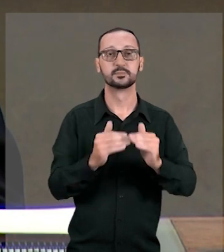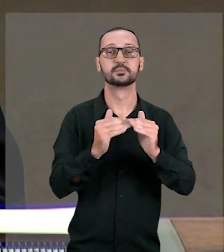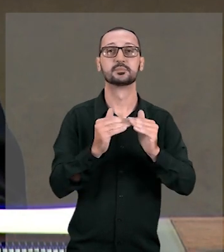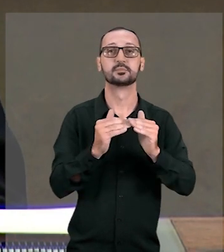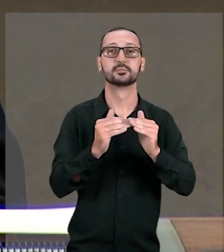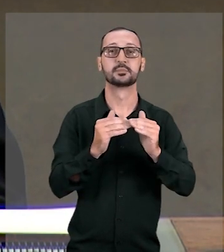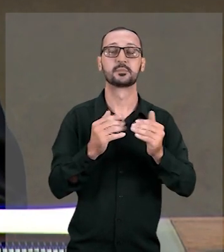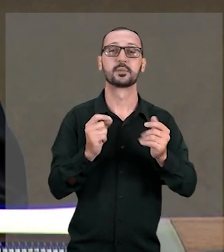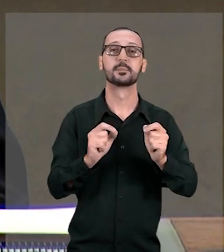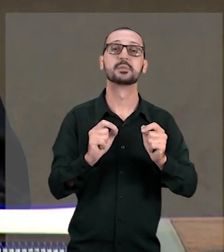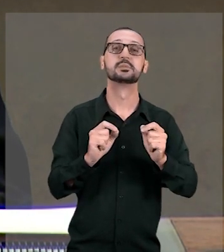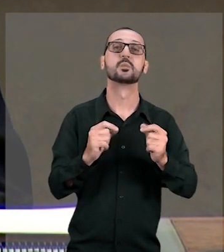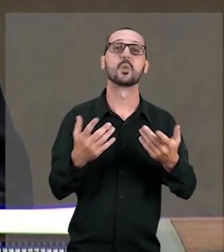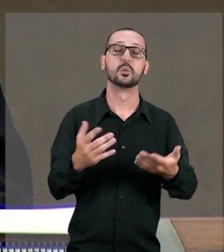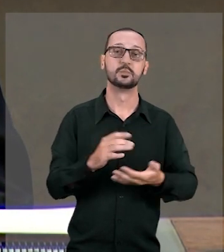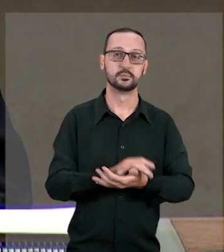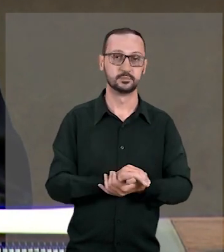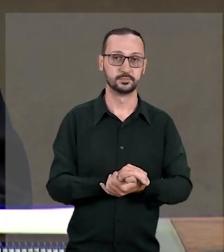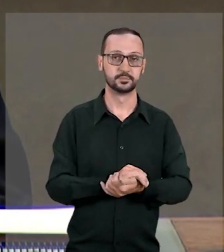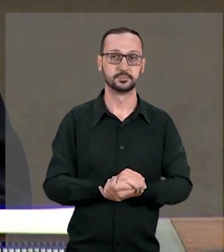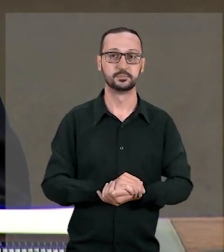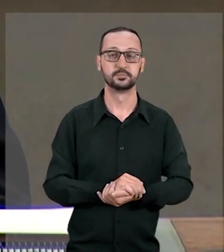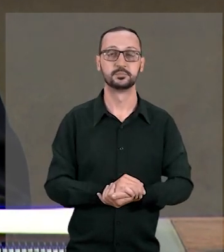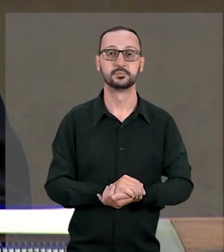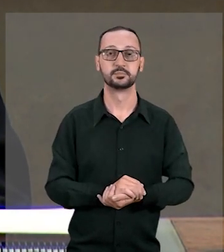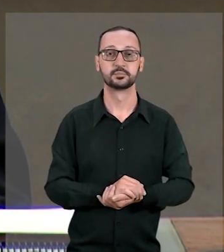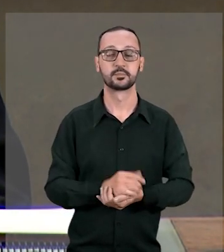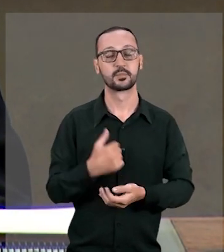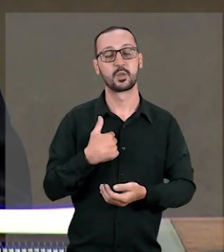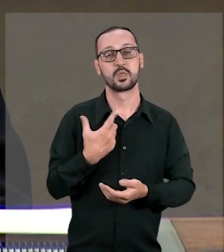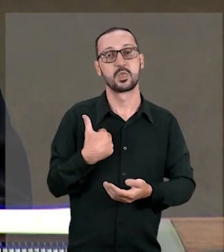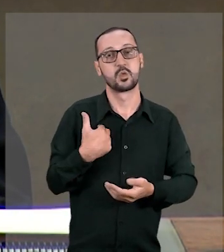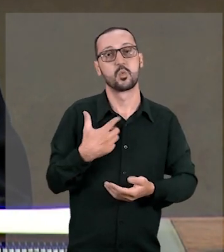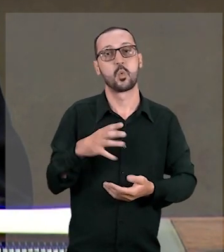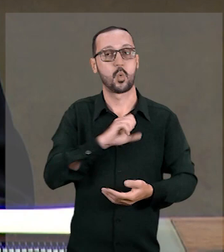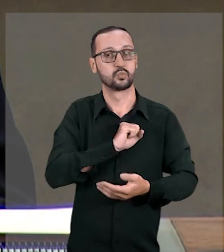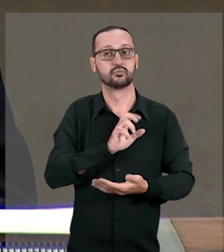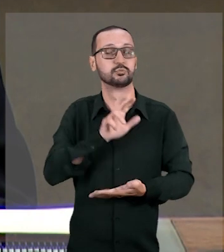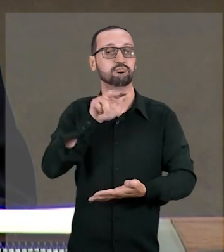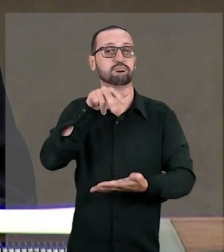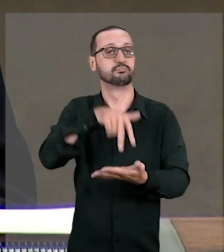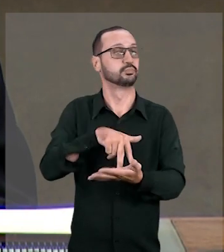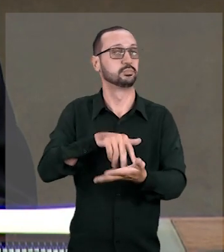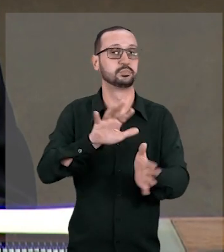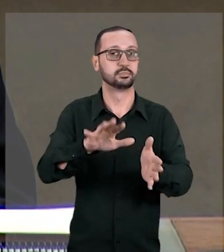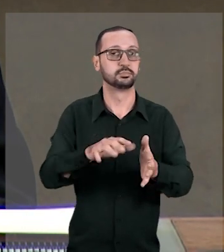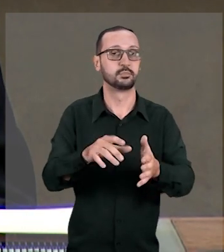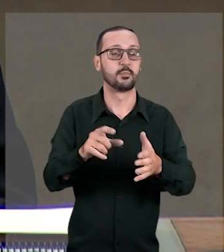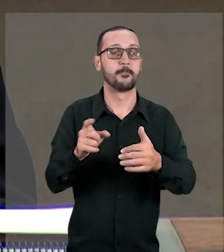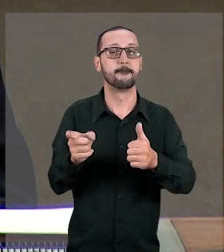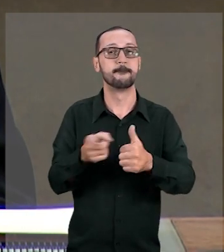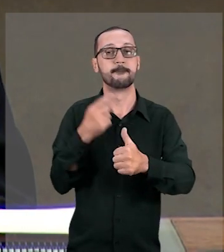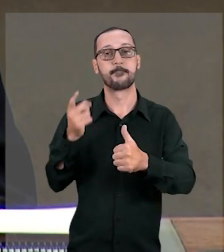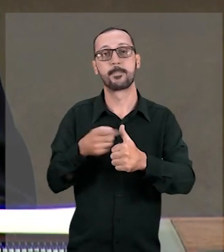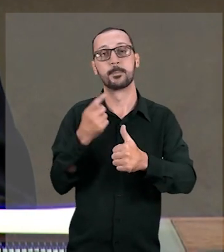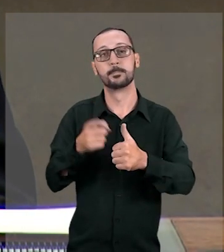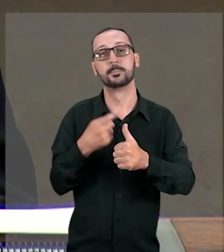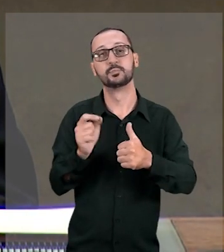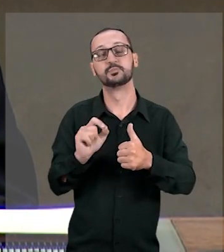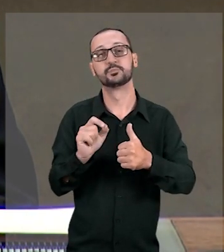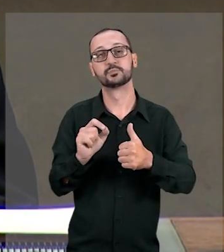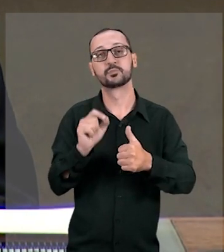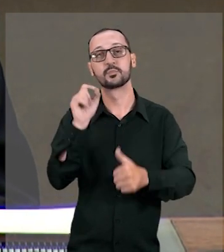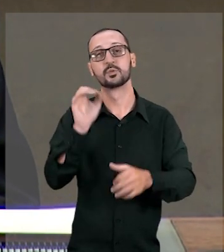constitucional deve ser o seguinte, ou pelo menos é assim que eu me pauto. A primeira coisa que